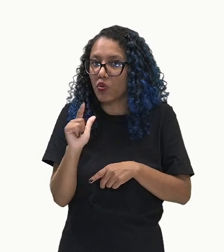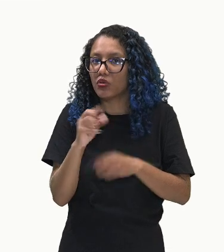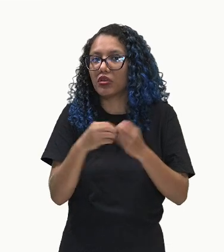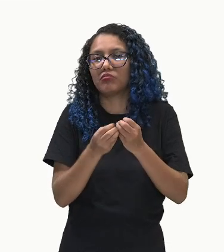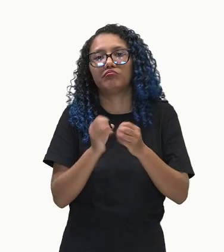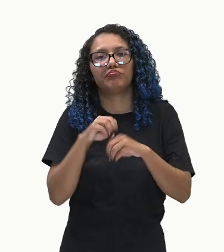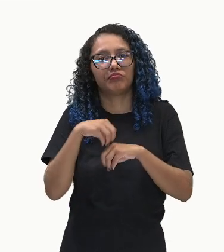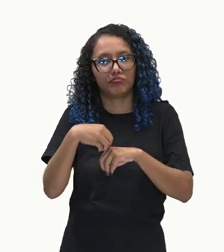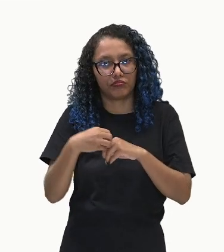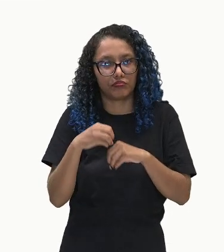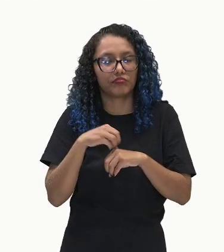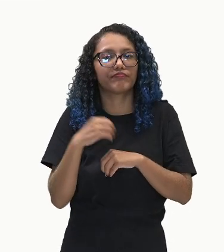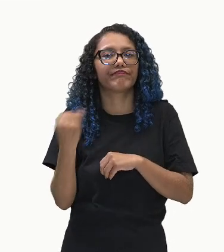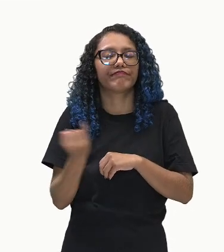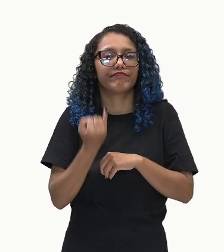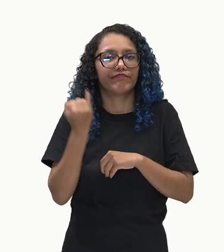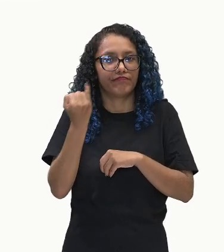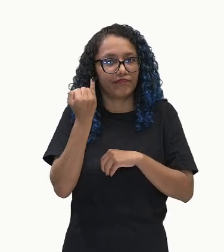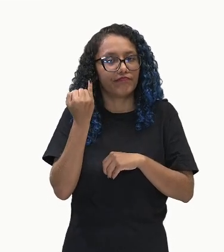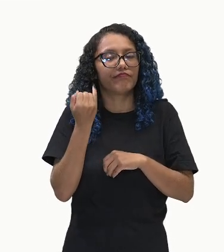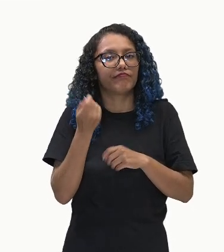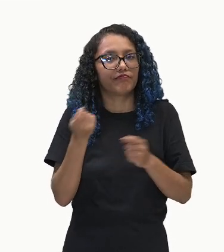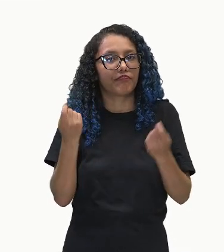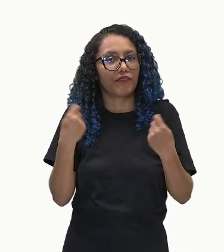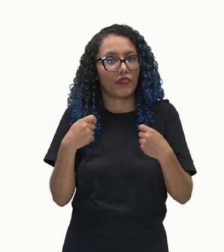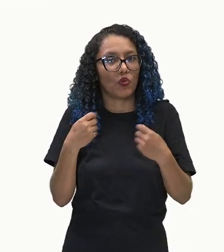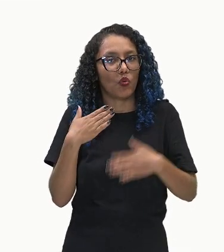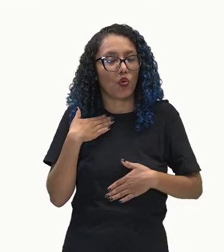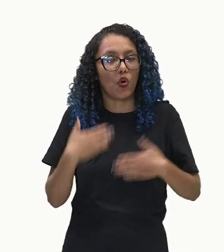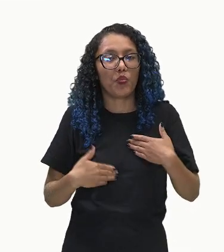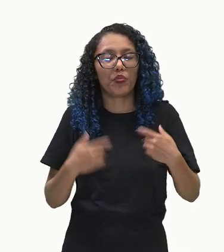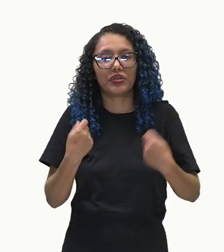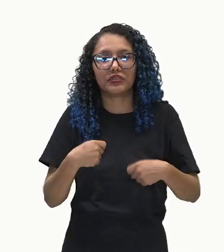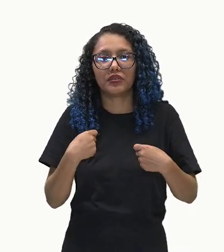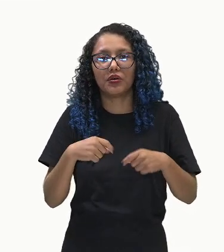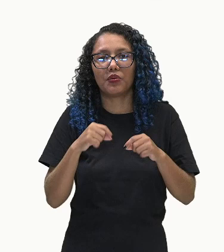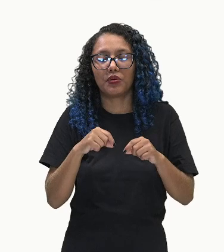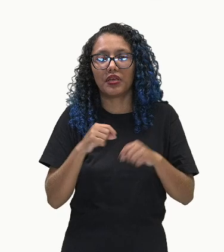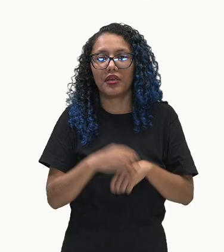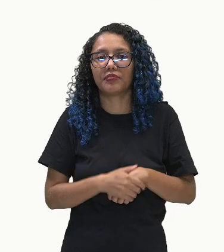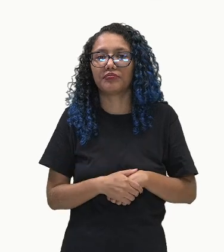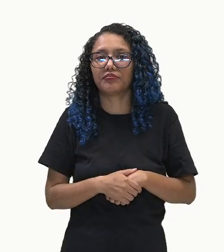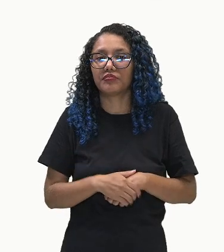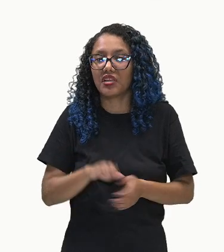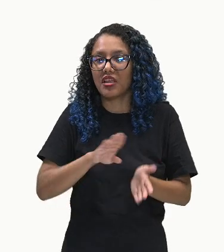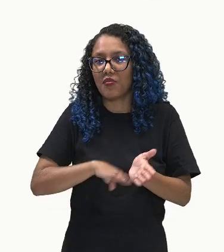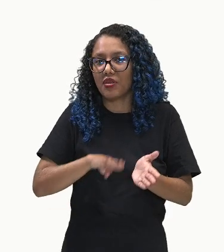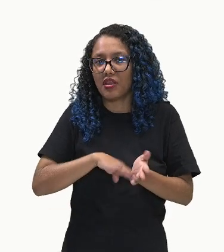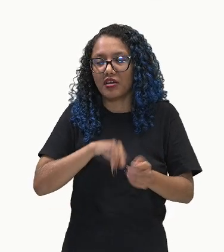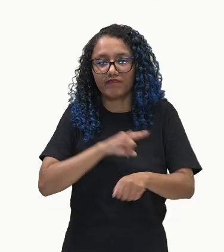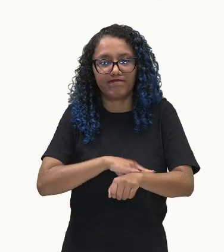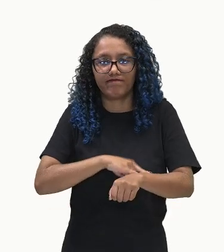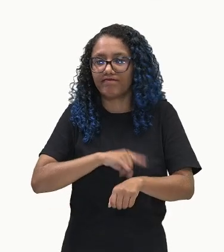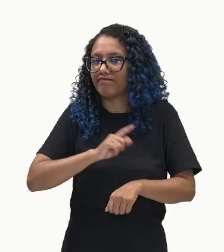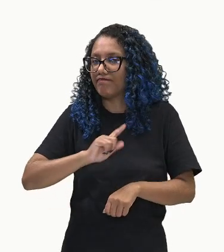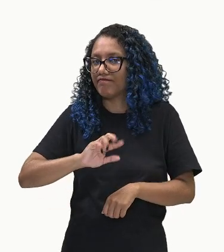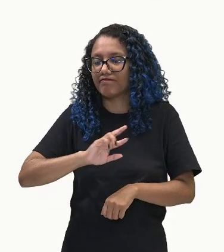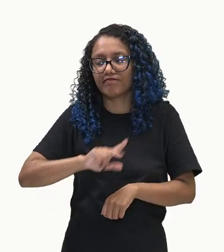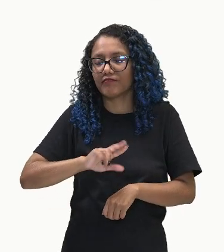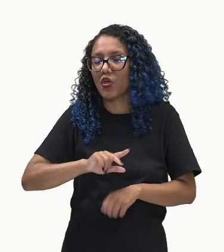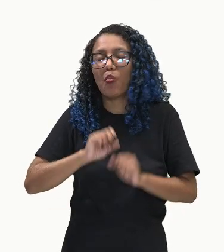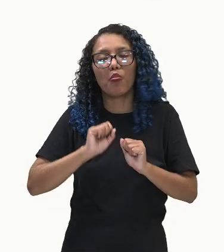outras moléculas importantes para o corpo, para que elas não sejam eliminadas na urina. Elas podem ser aproveitadas em outras